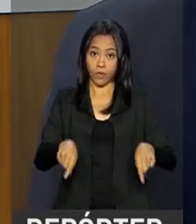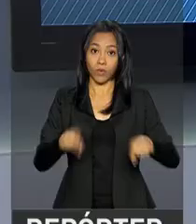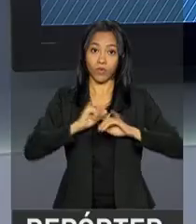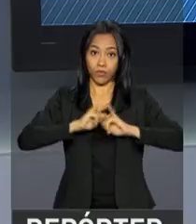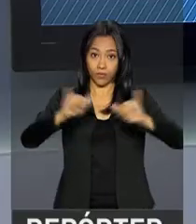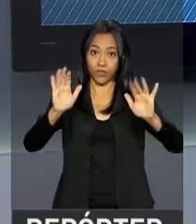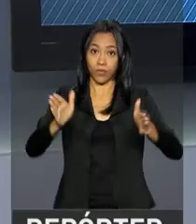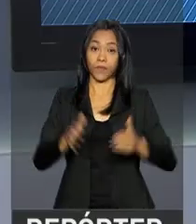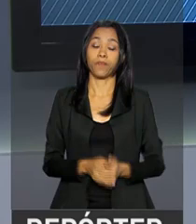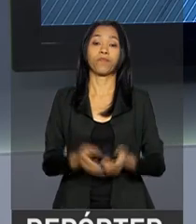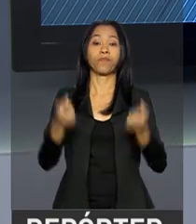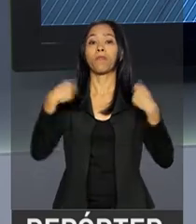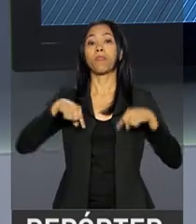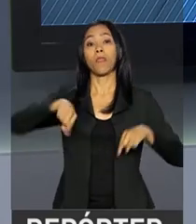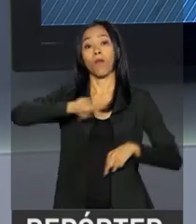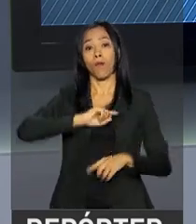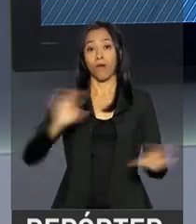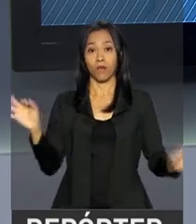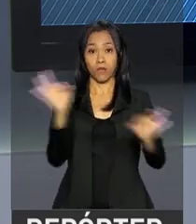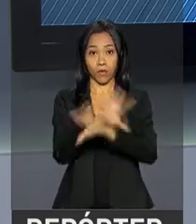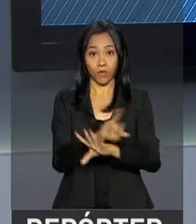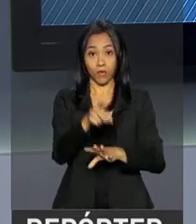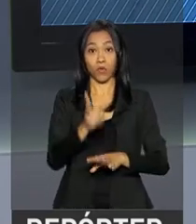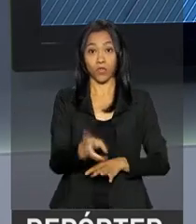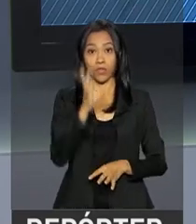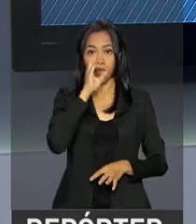geral. Nós ficamos por aqui.